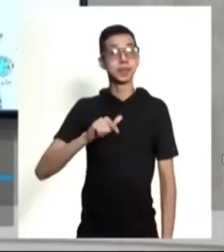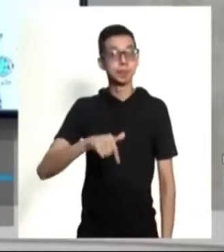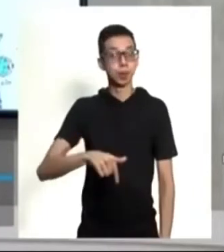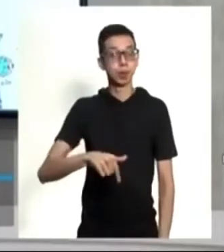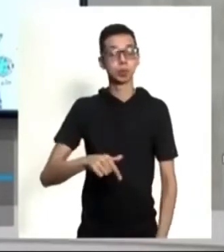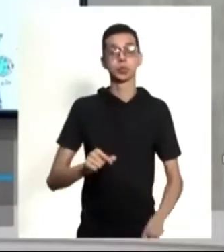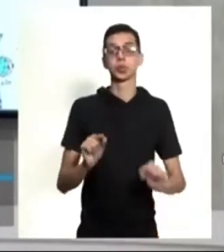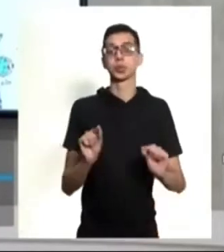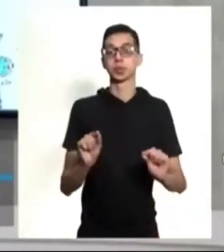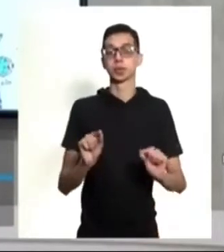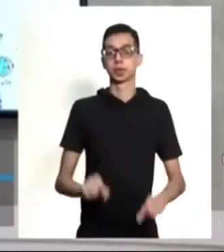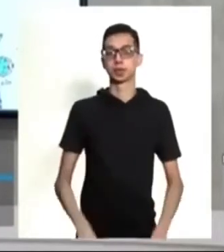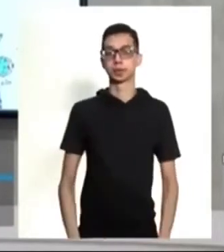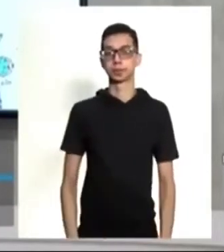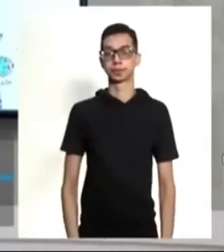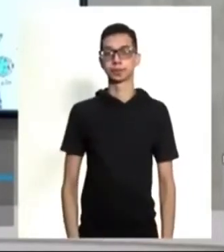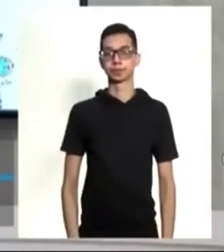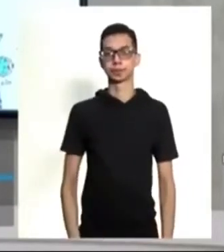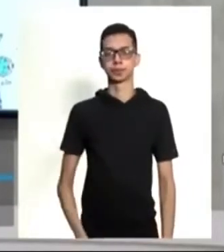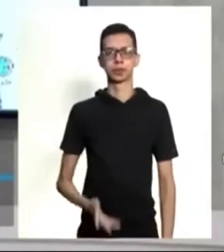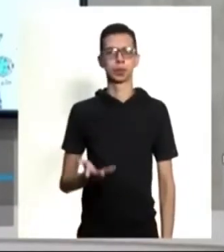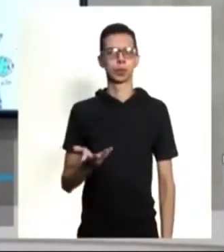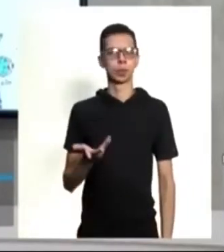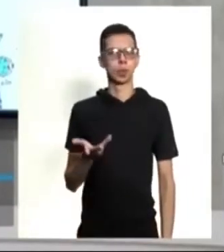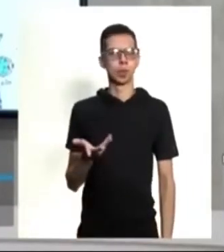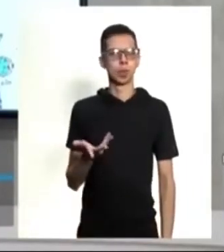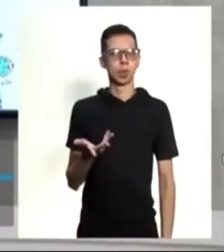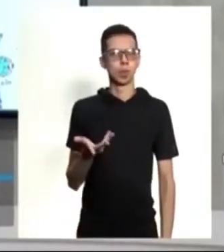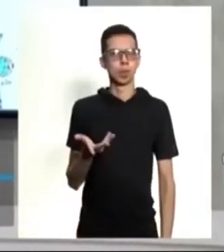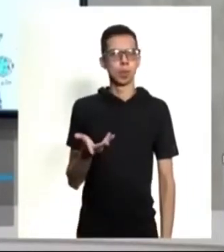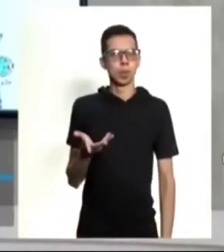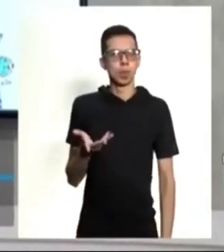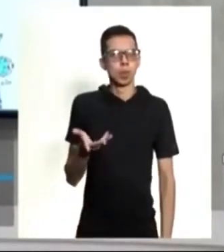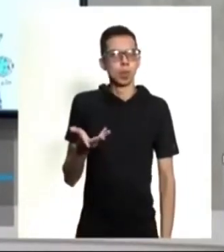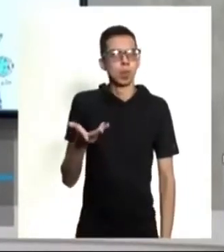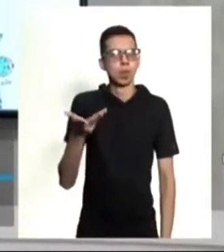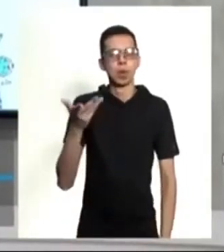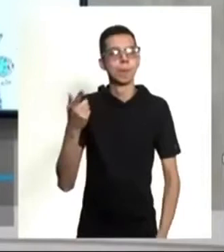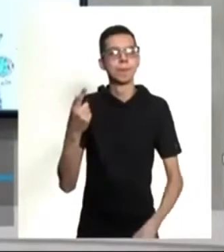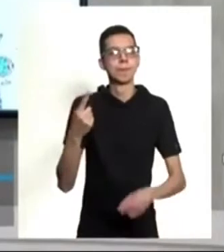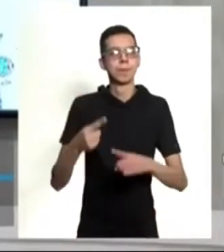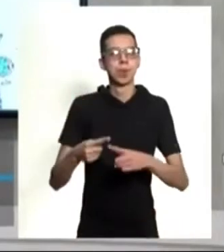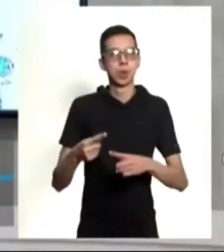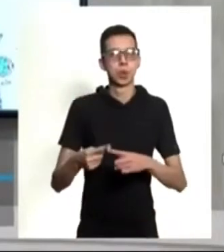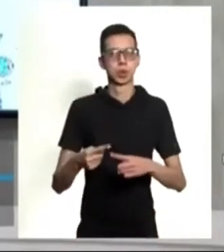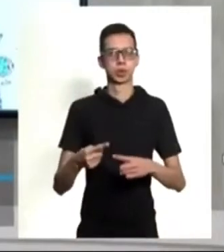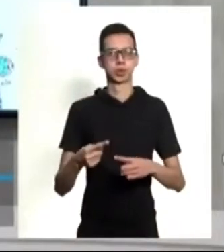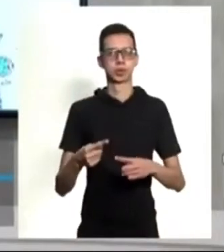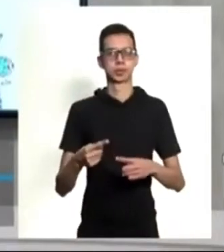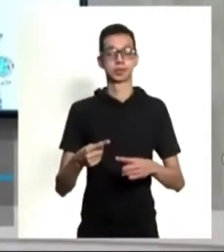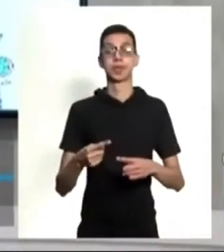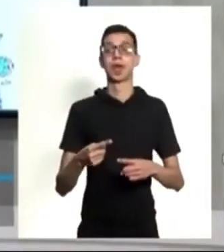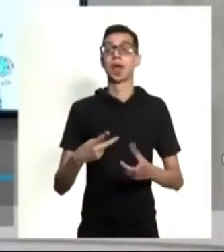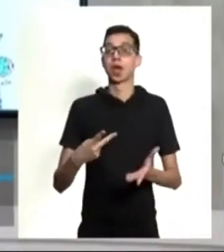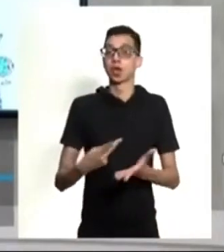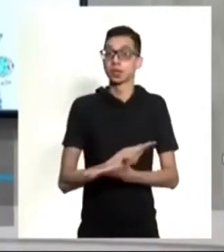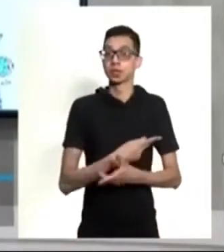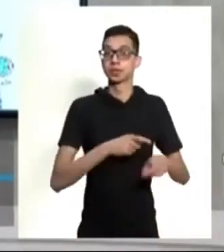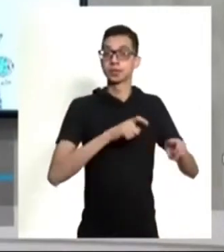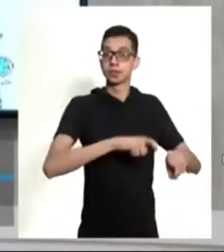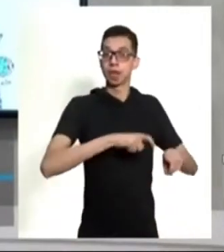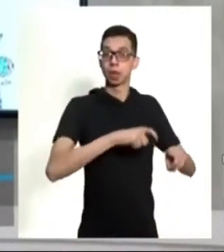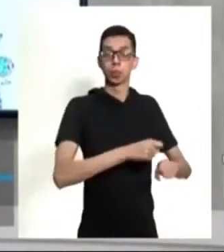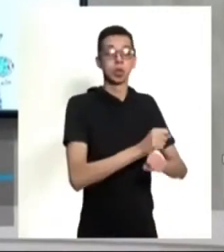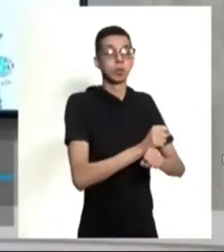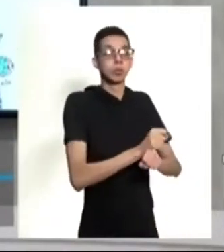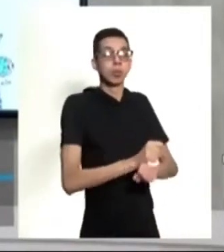acelerado. Galera, o processo foi acelerado por quê? Porque ocorreu associado ao êxodo rural. Gente, tem